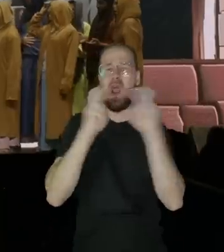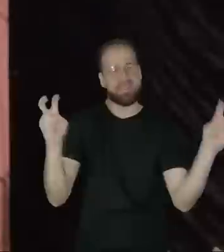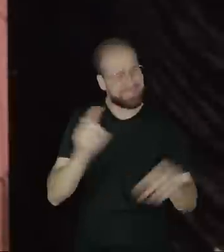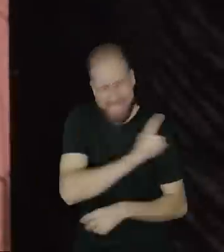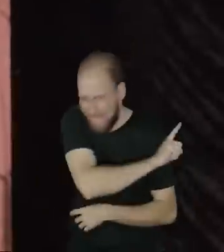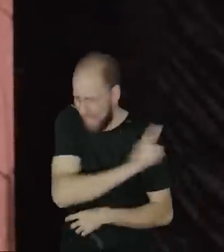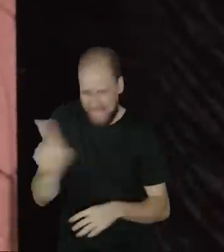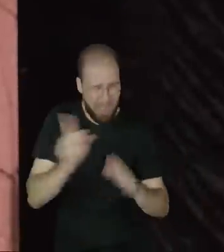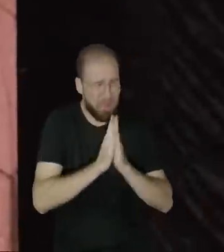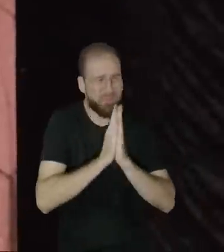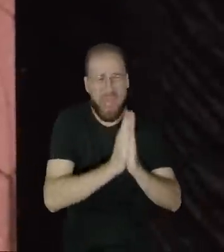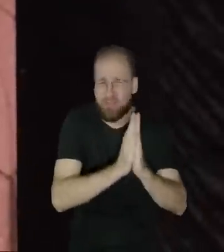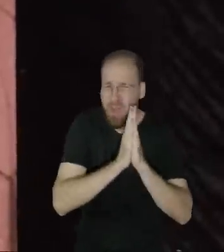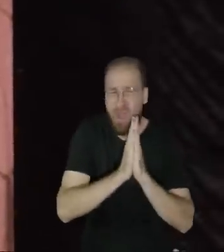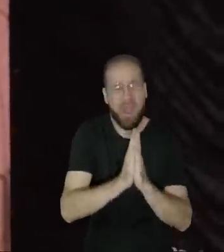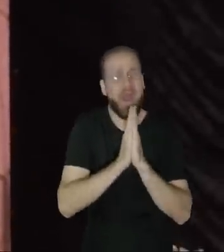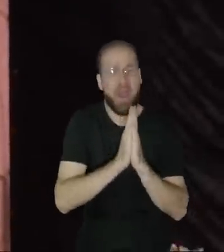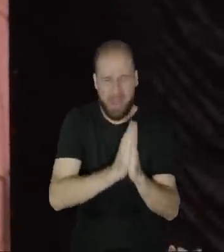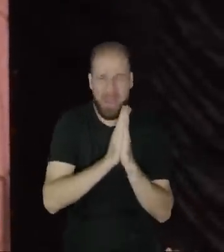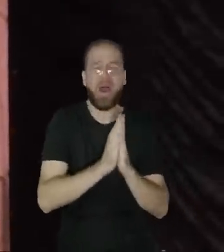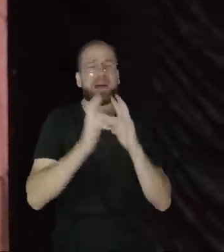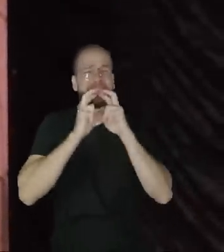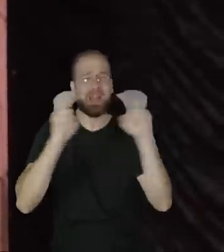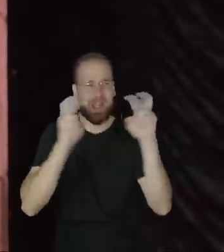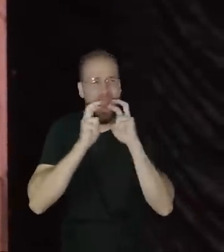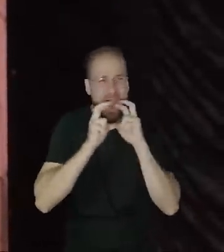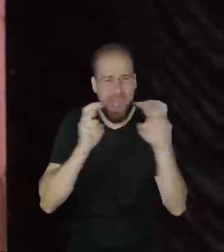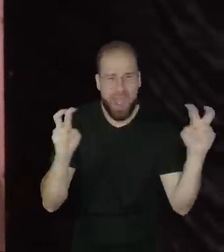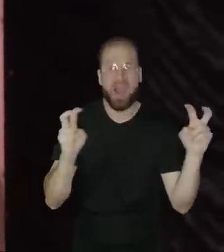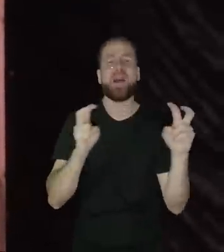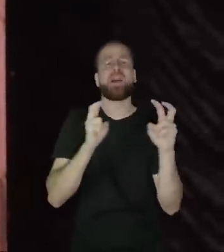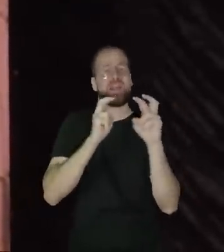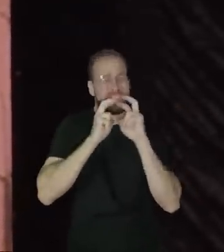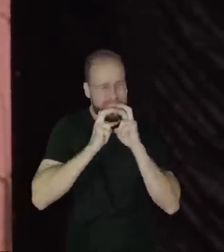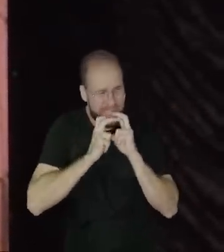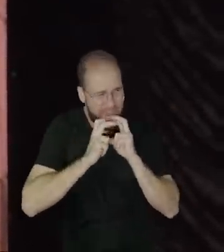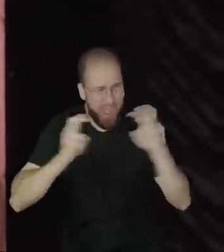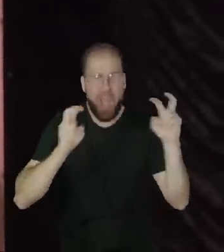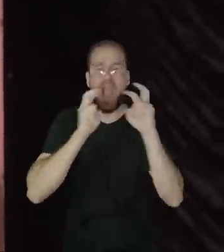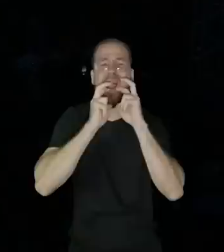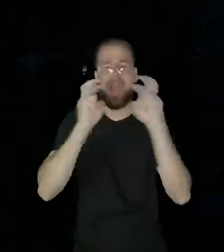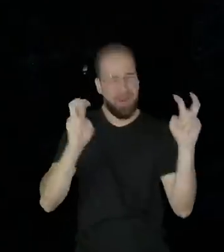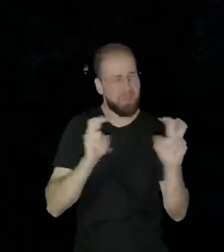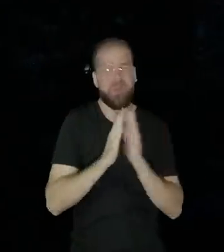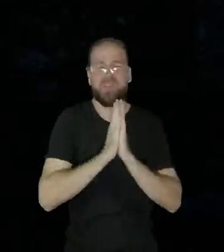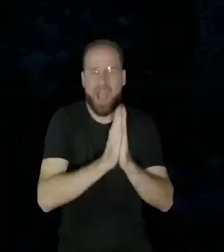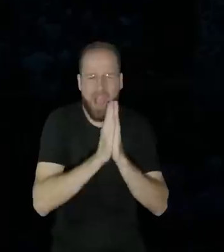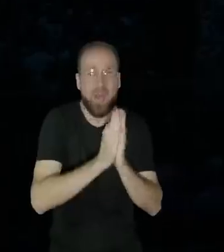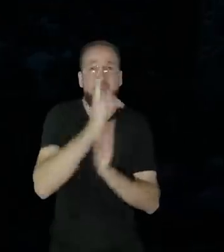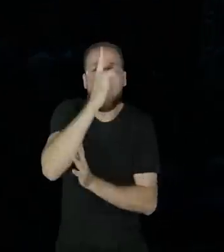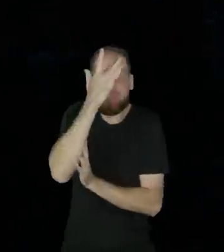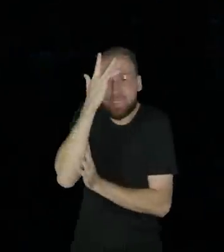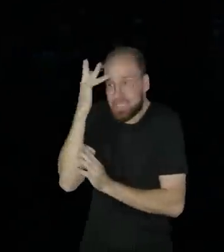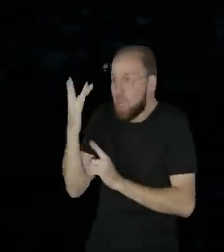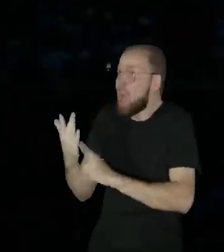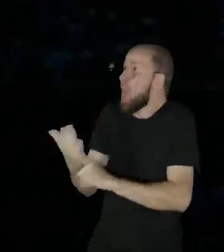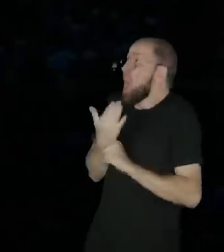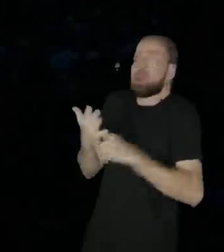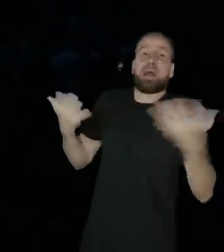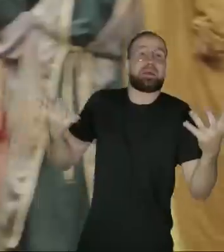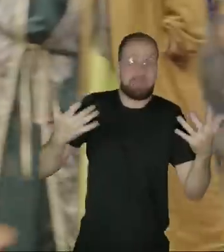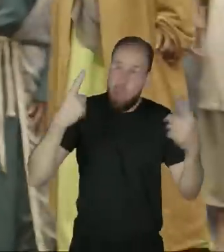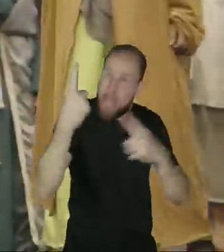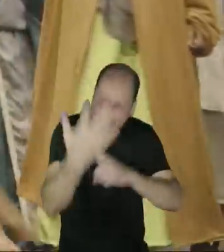por favor! Socorro! Socorro! Não, por favor, alguém! Alguém